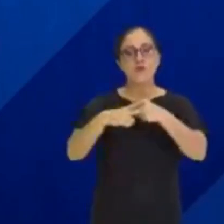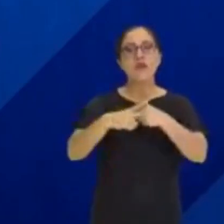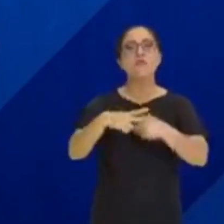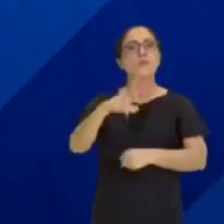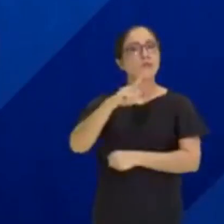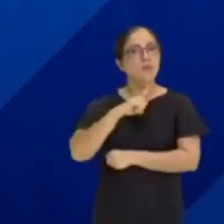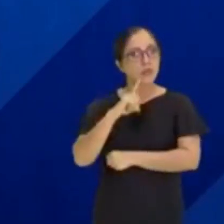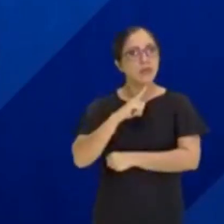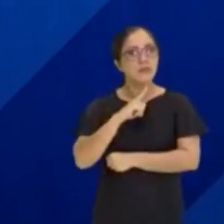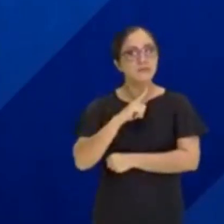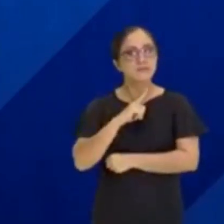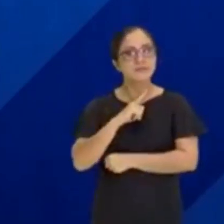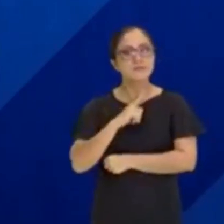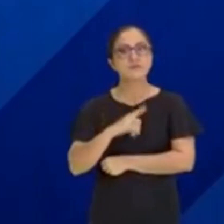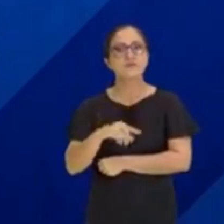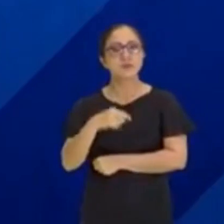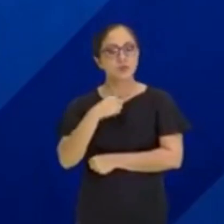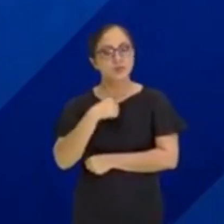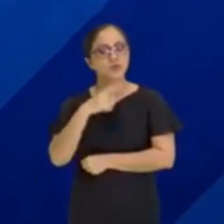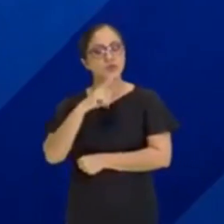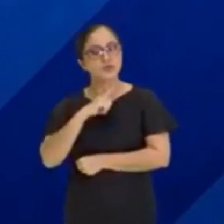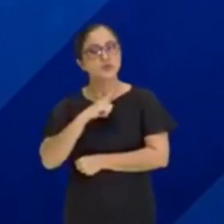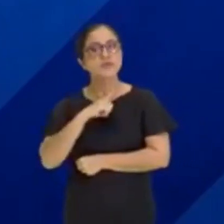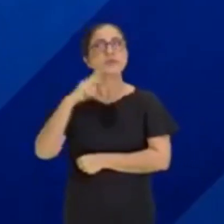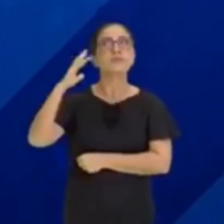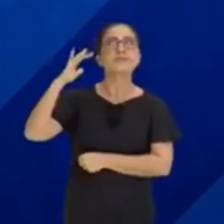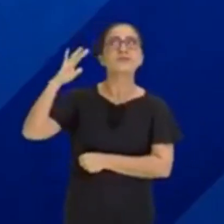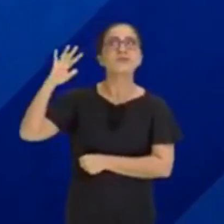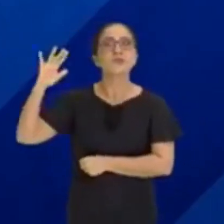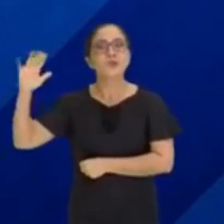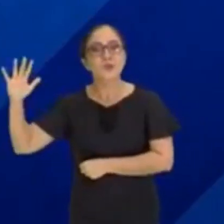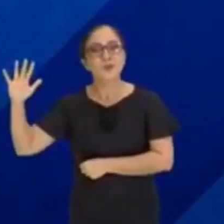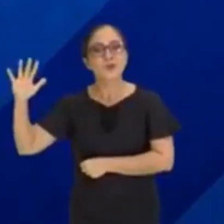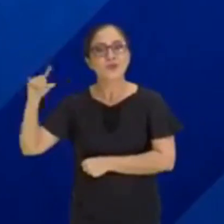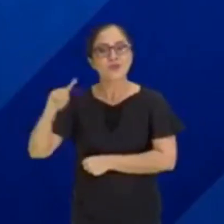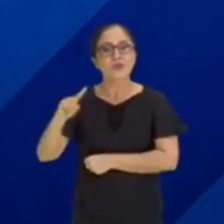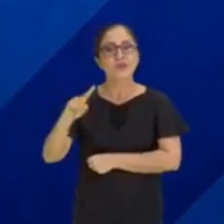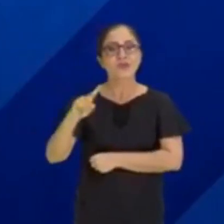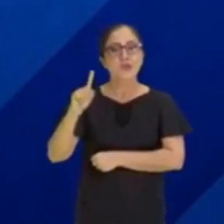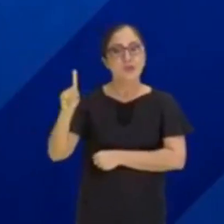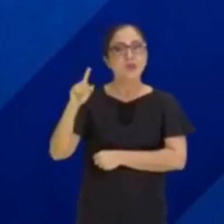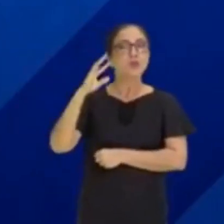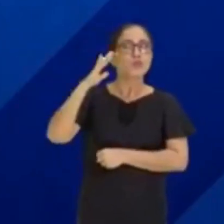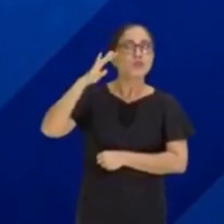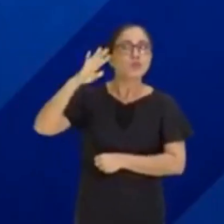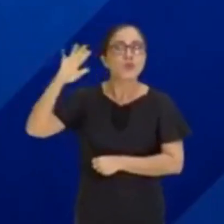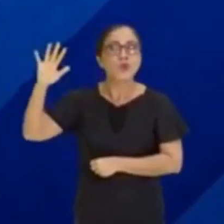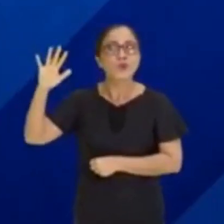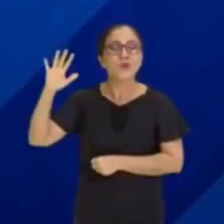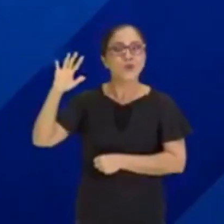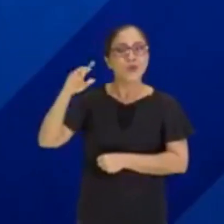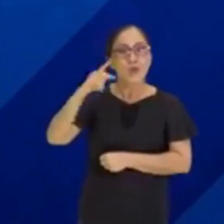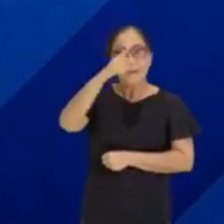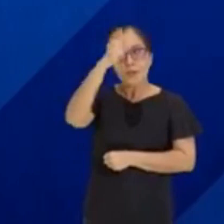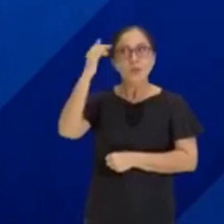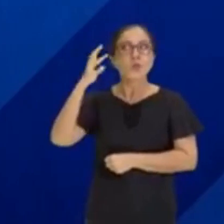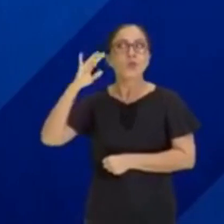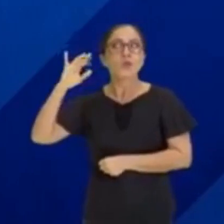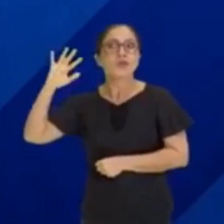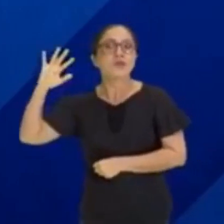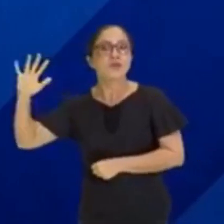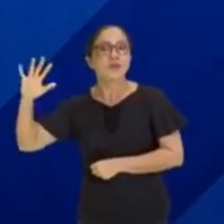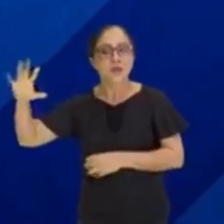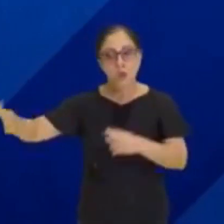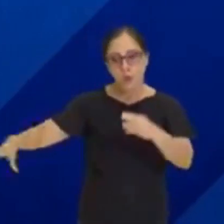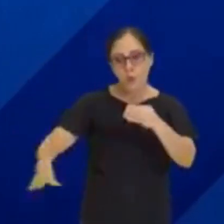quê? Um sonho de sonhador. Nesse caso, um sonho de sonhador é o